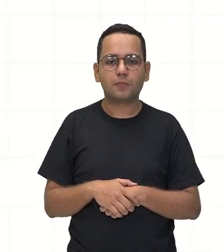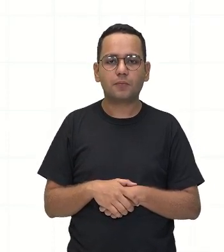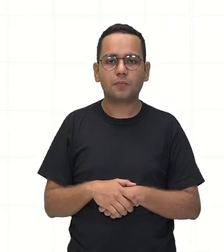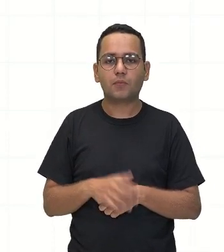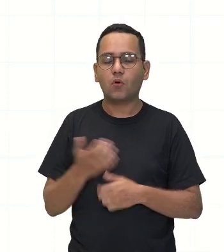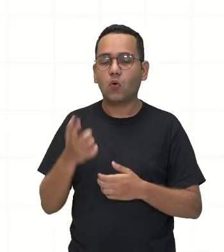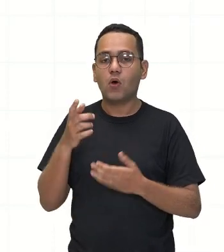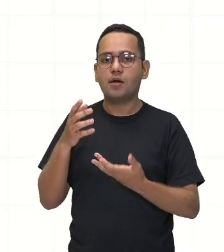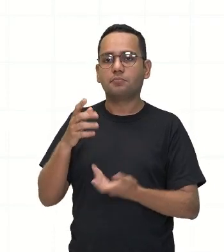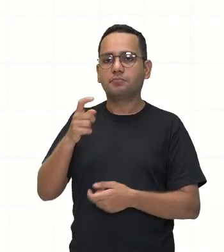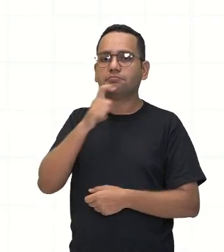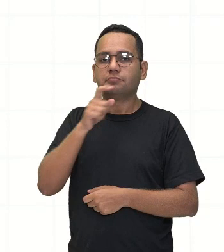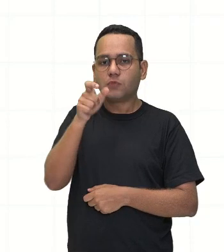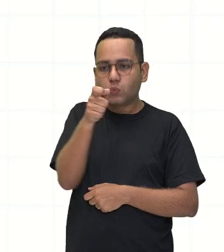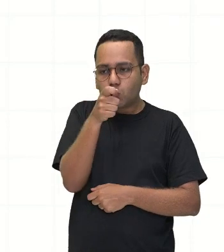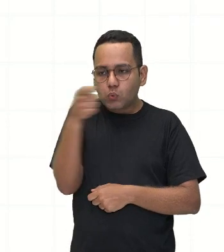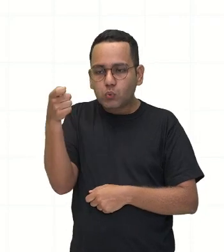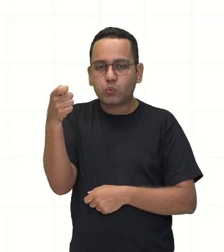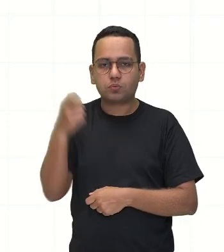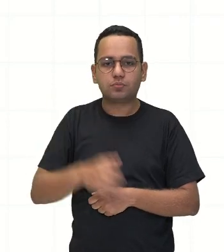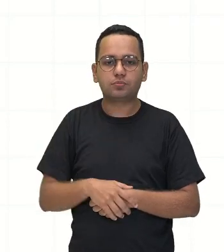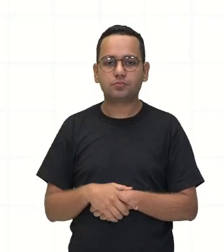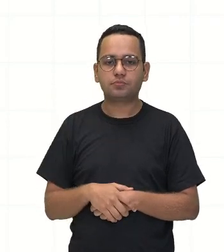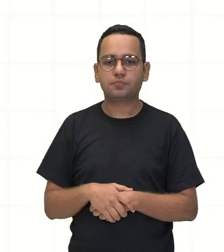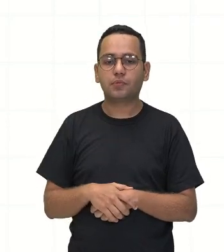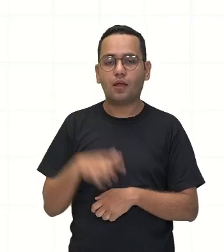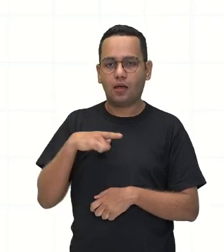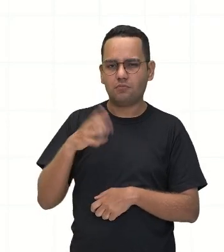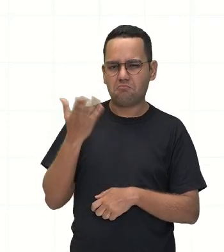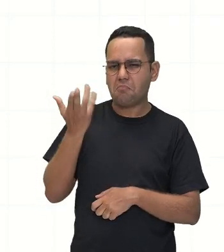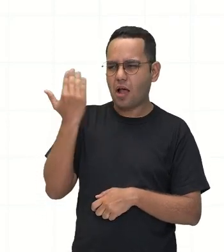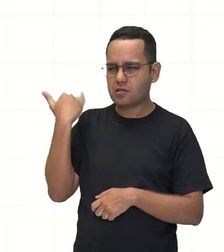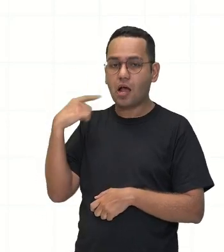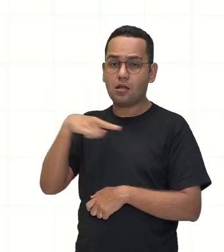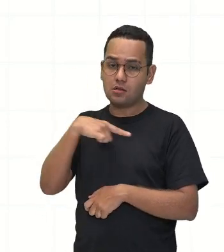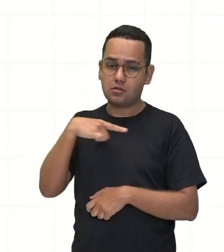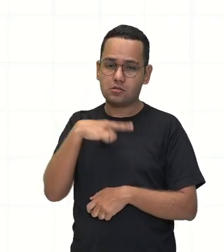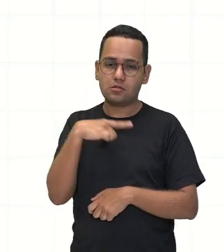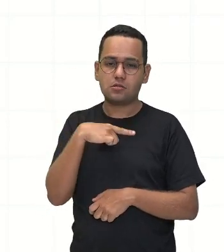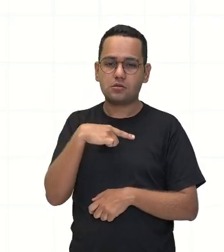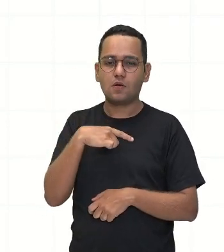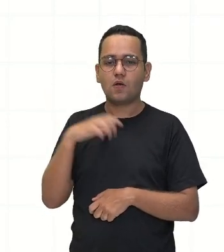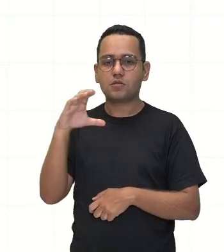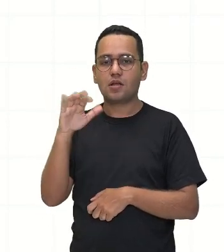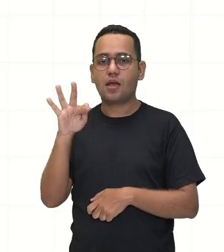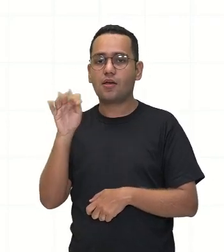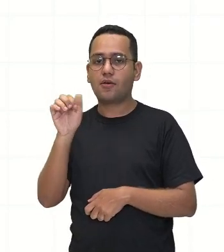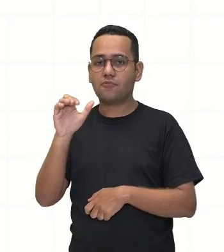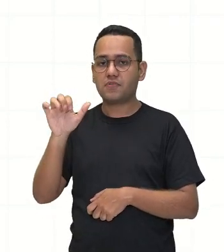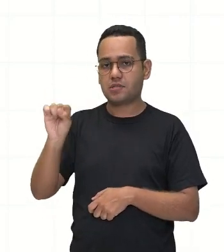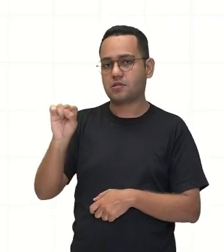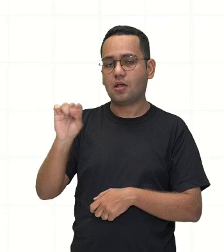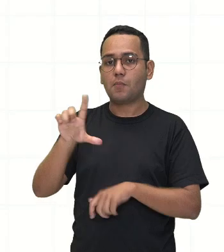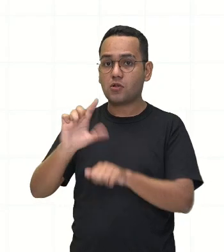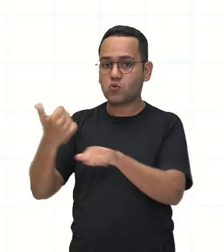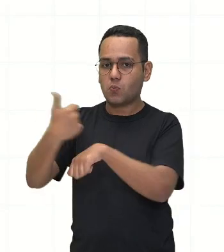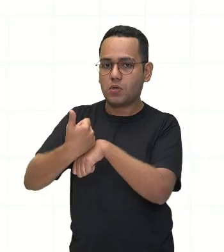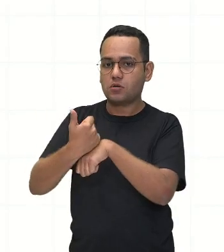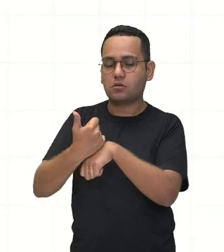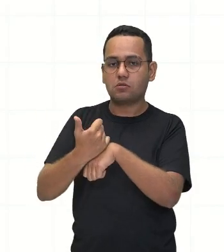geladeira. Então, todos esses, eles tinham no passado os CF6, mas foram substituídos por